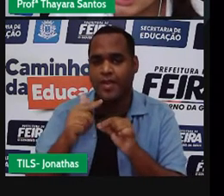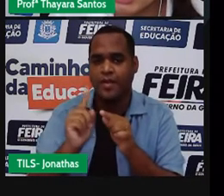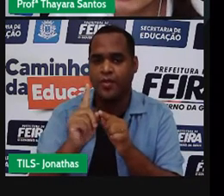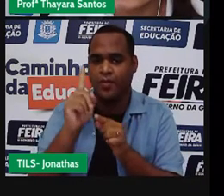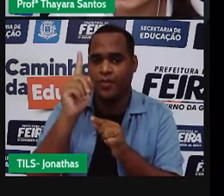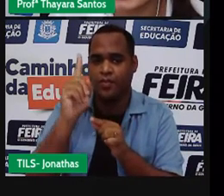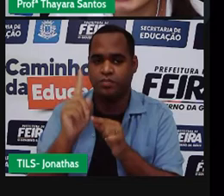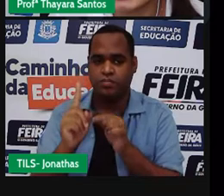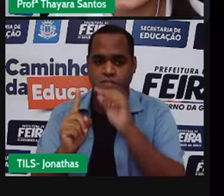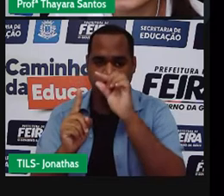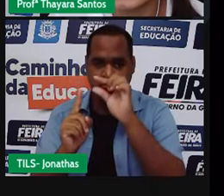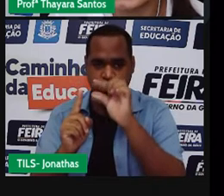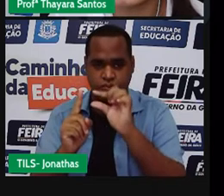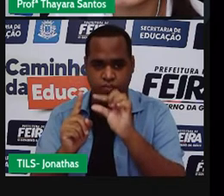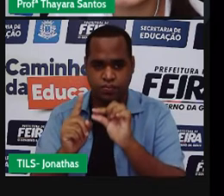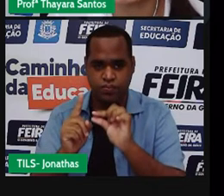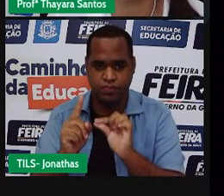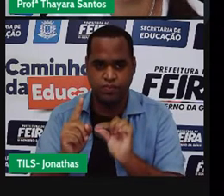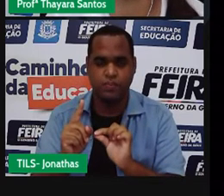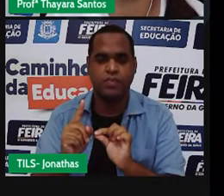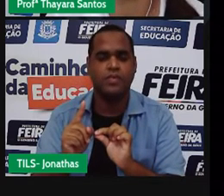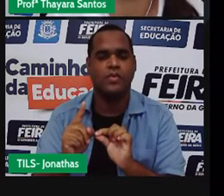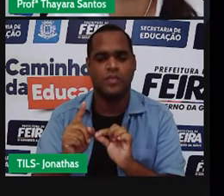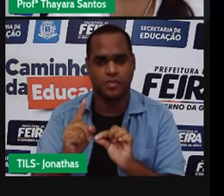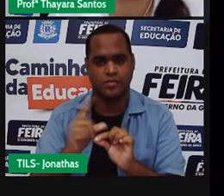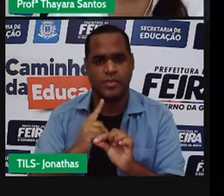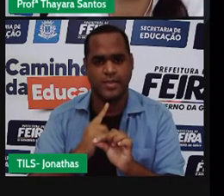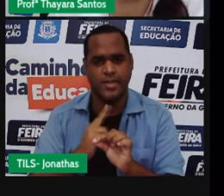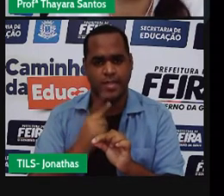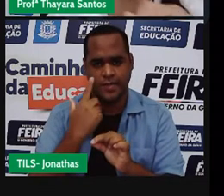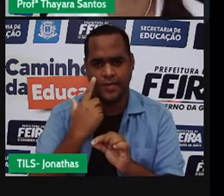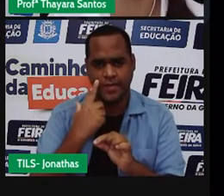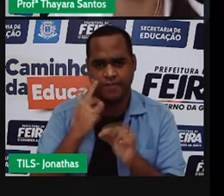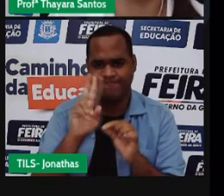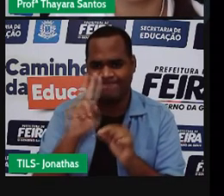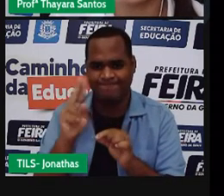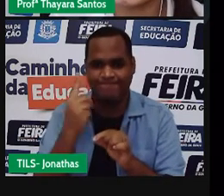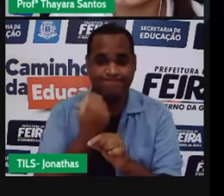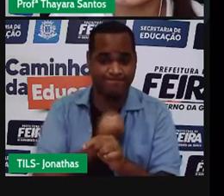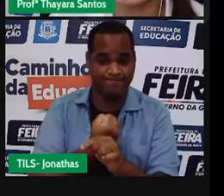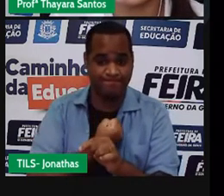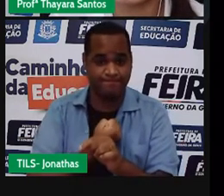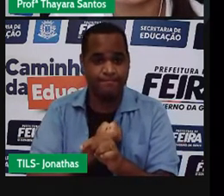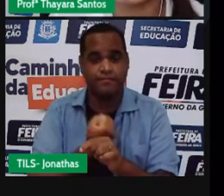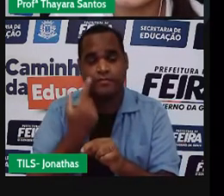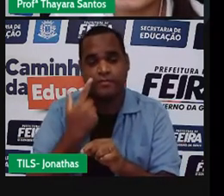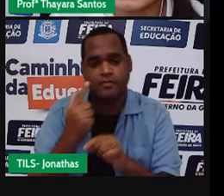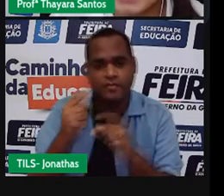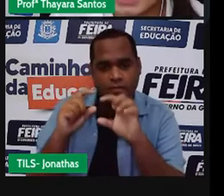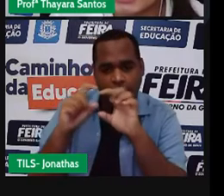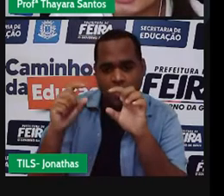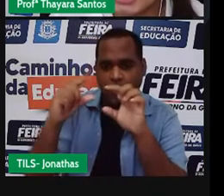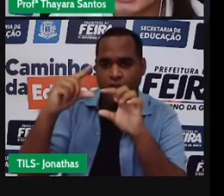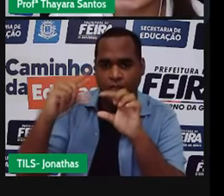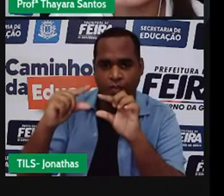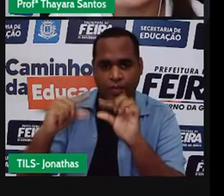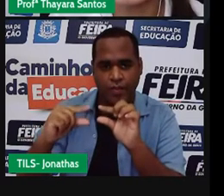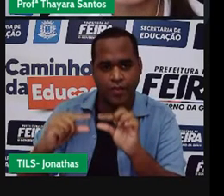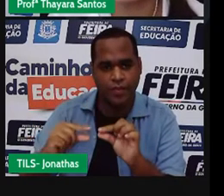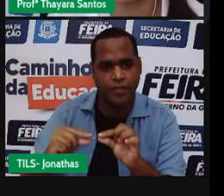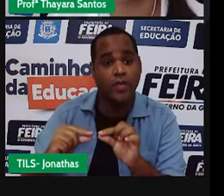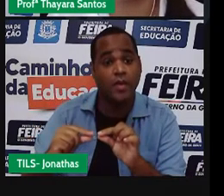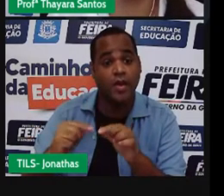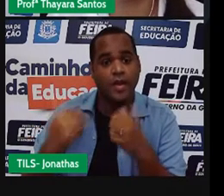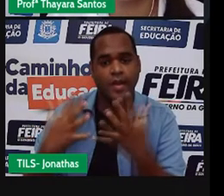no controle vou deixar ela essa temperatura mais baixa ainda vocês estão vendo lá que a temperatura está ficando cada vez mais baixa